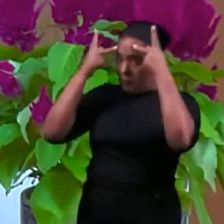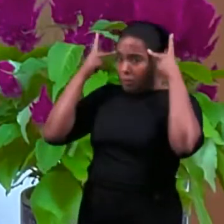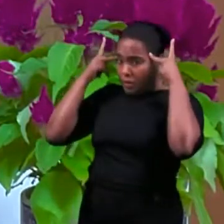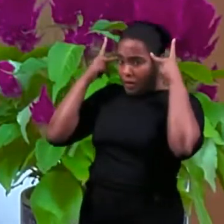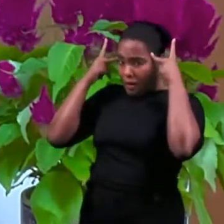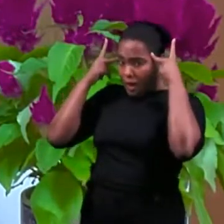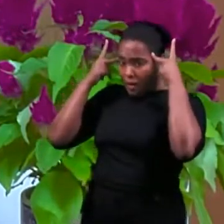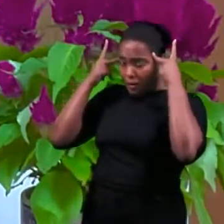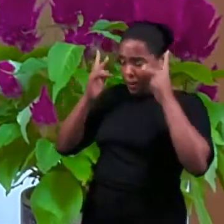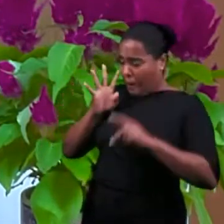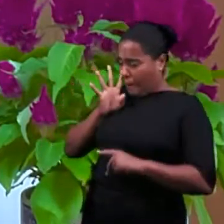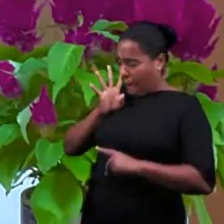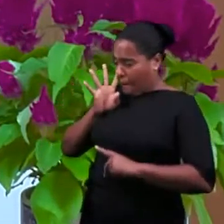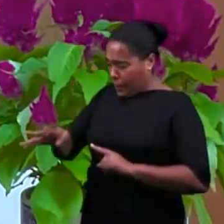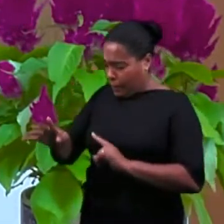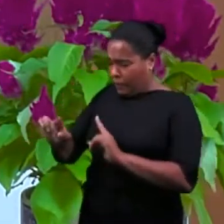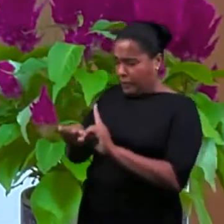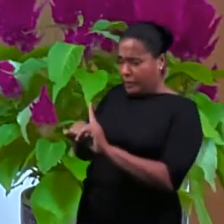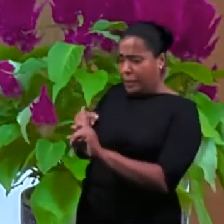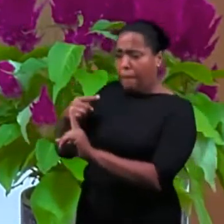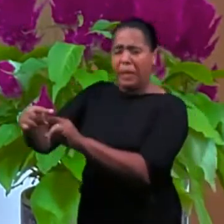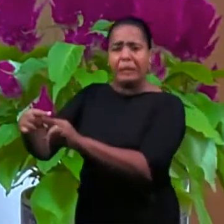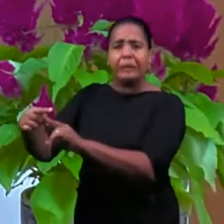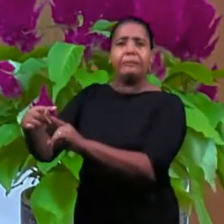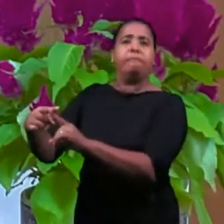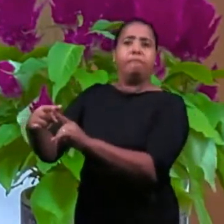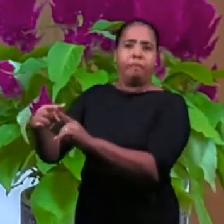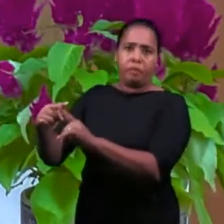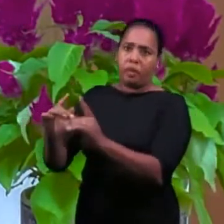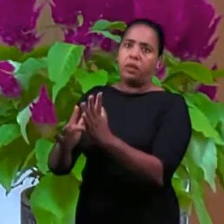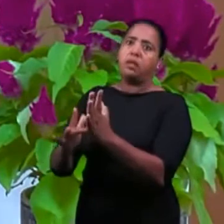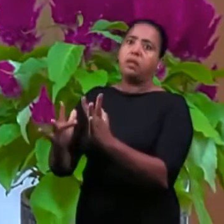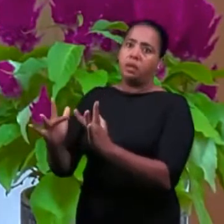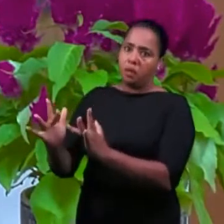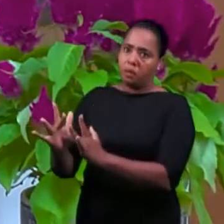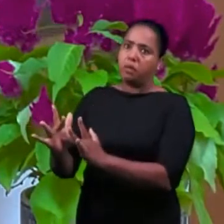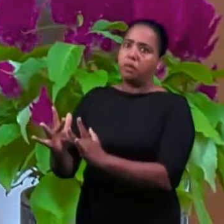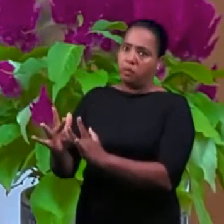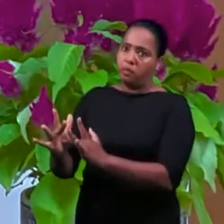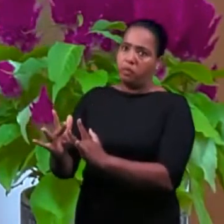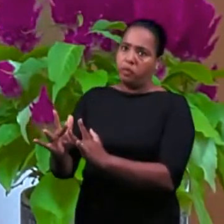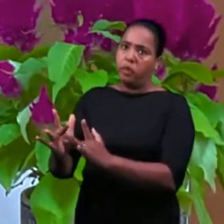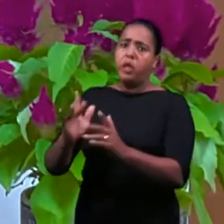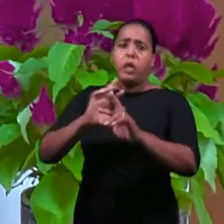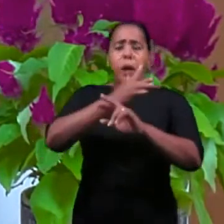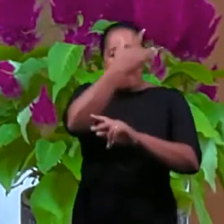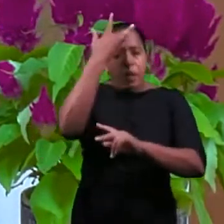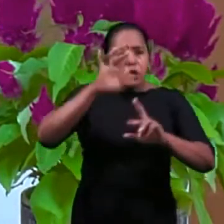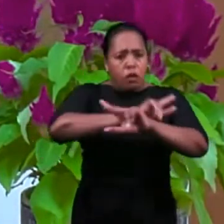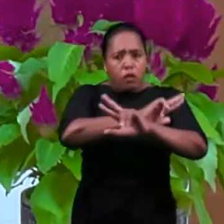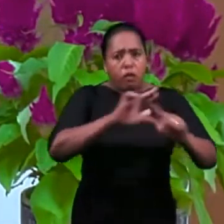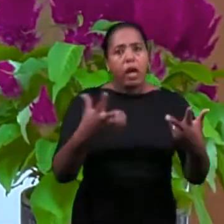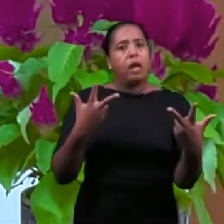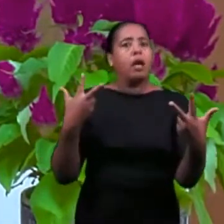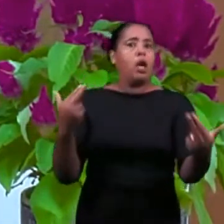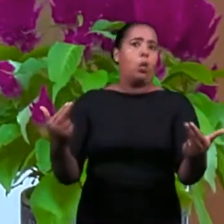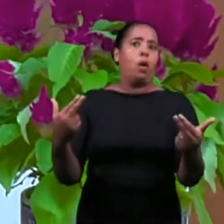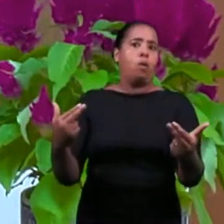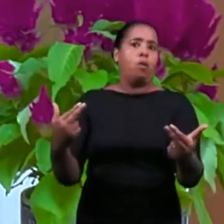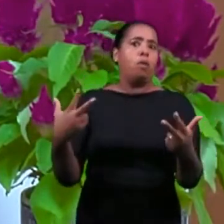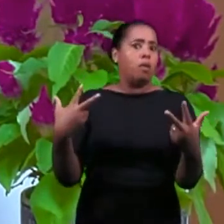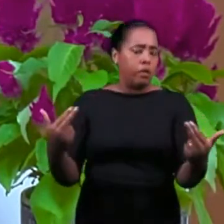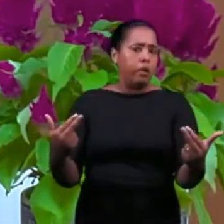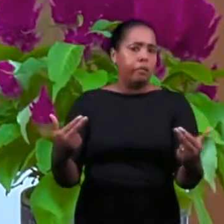verdade, aquilo que muitos estão fazendo. Perguntou: o que é a verdade? Jesus não ia